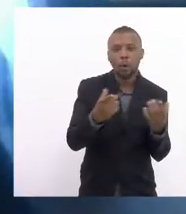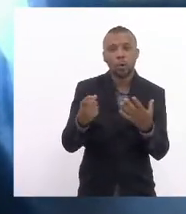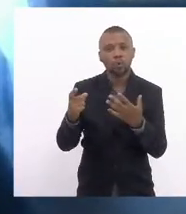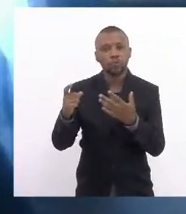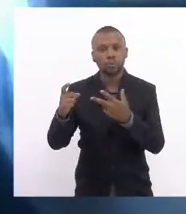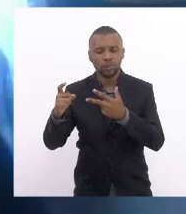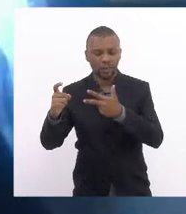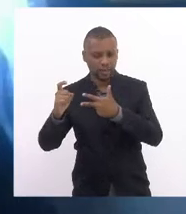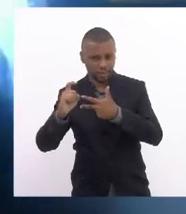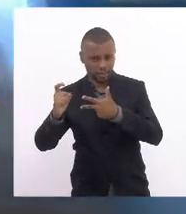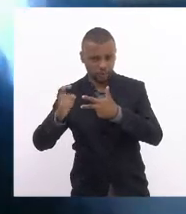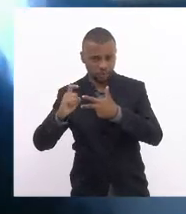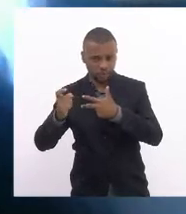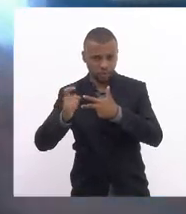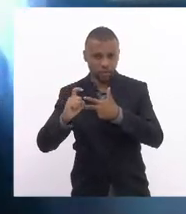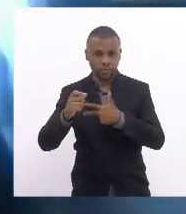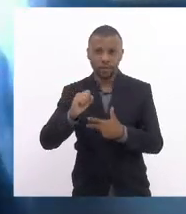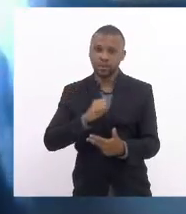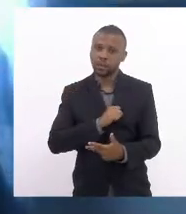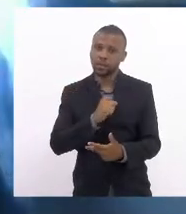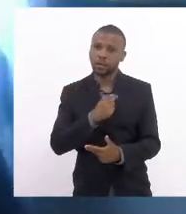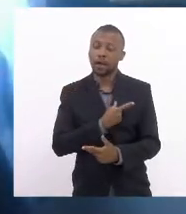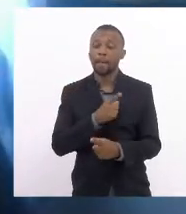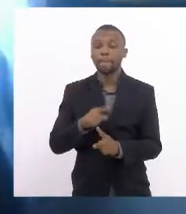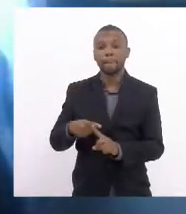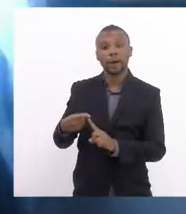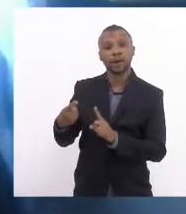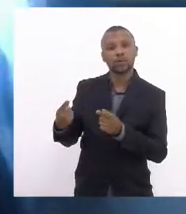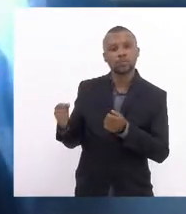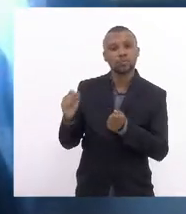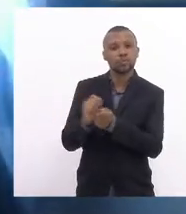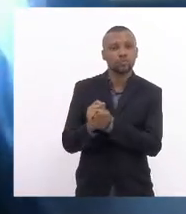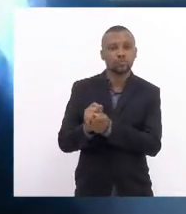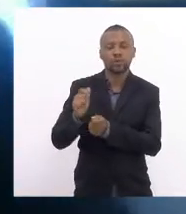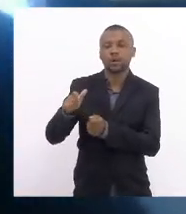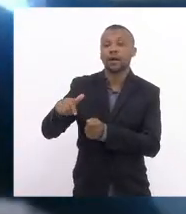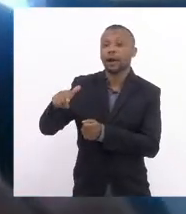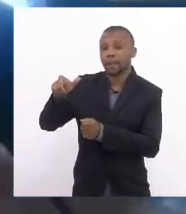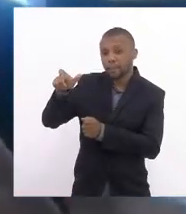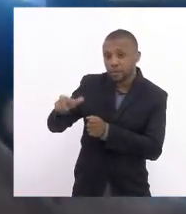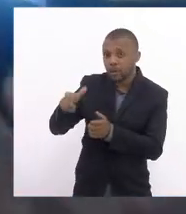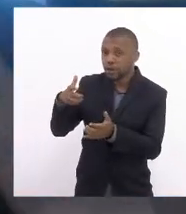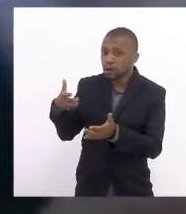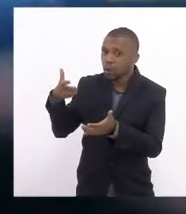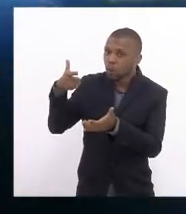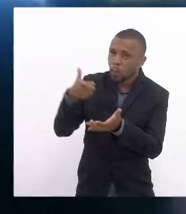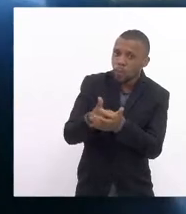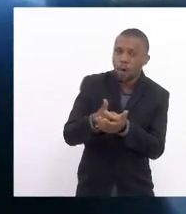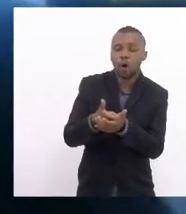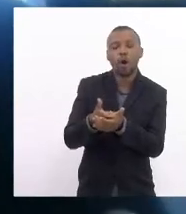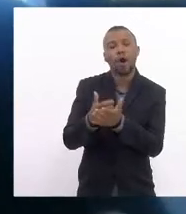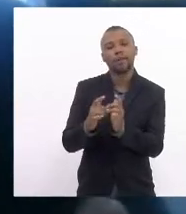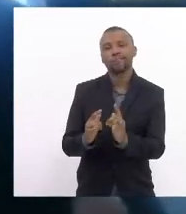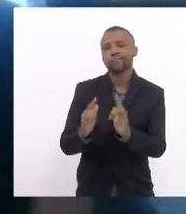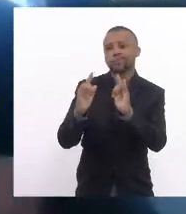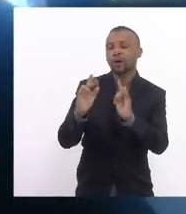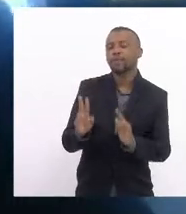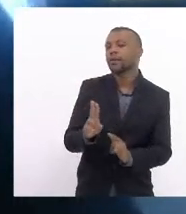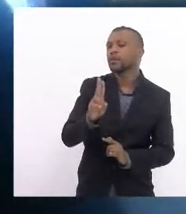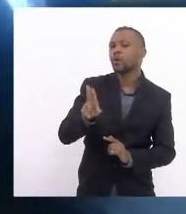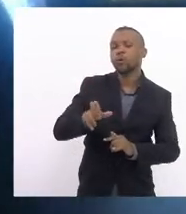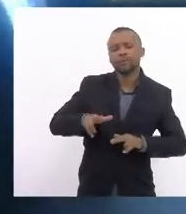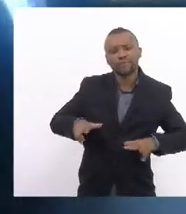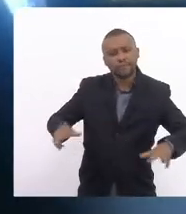São Gonçalo, junto com quem adquiriu o imóvel, fazer um uso múltiplo,